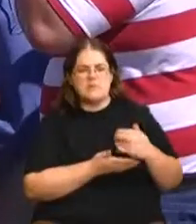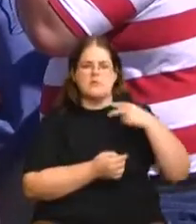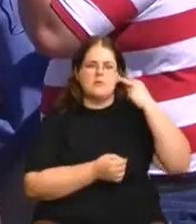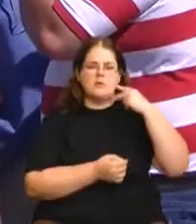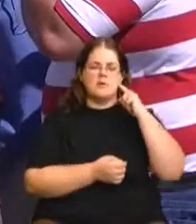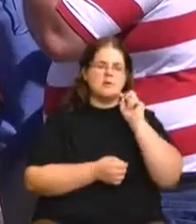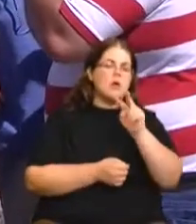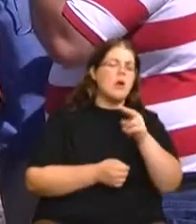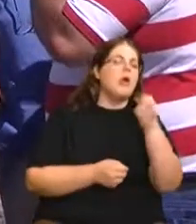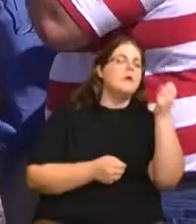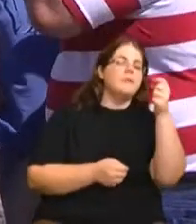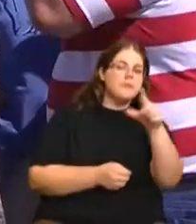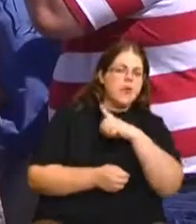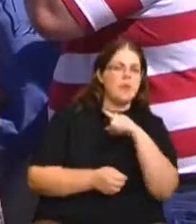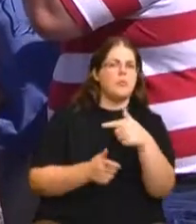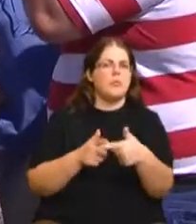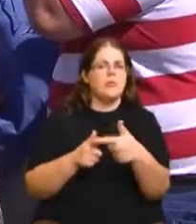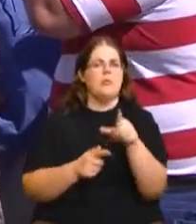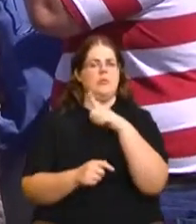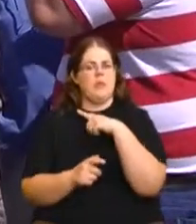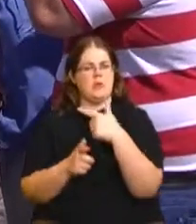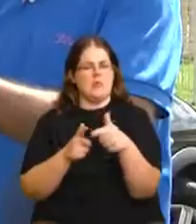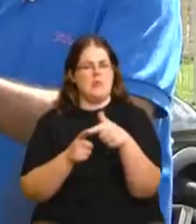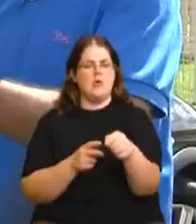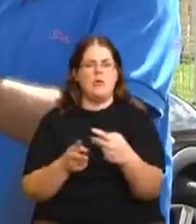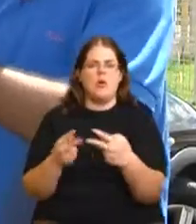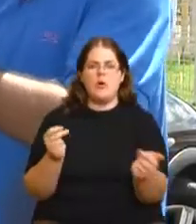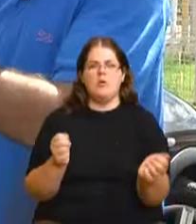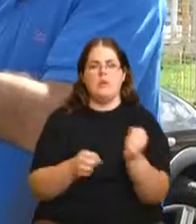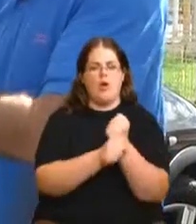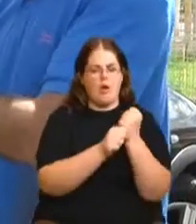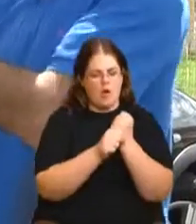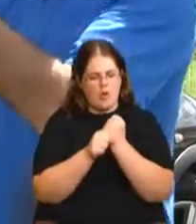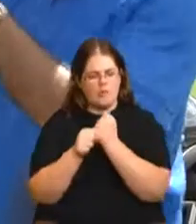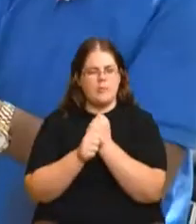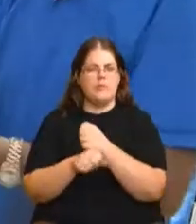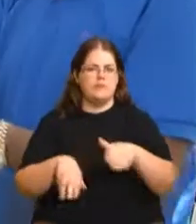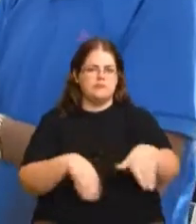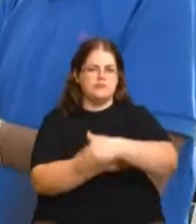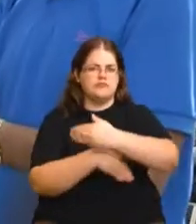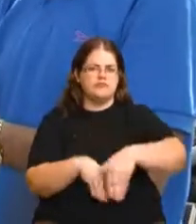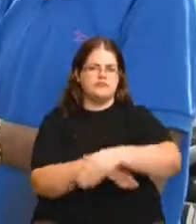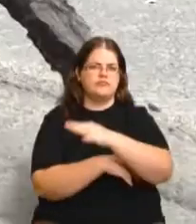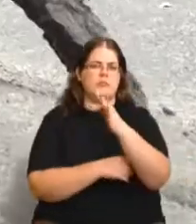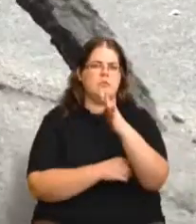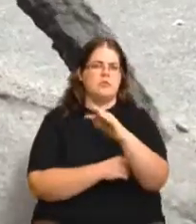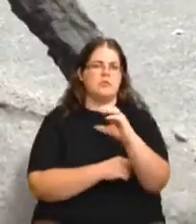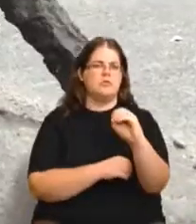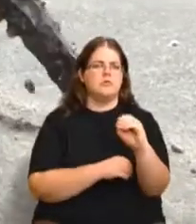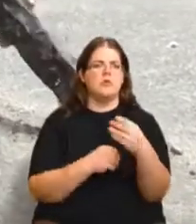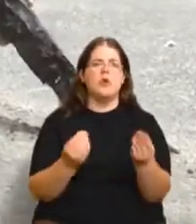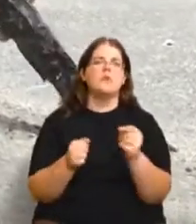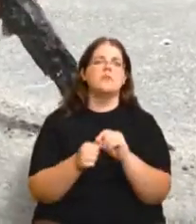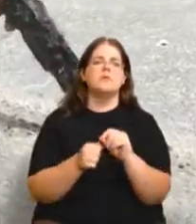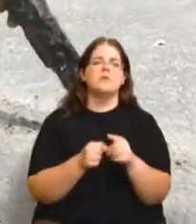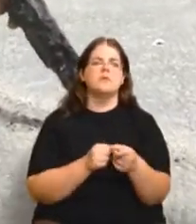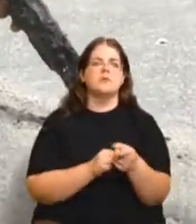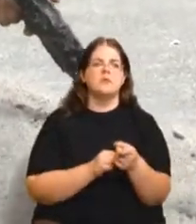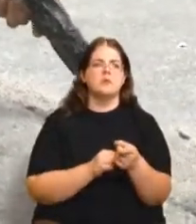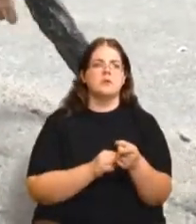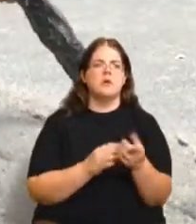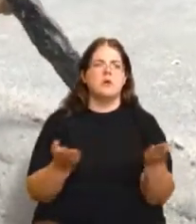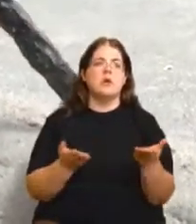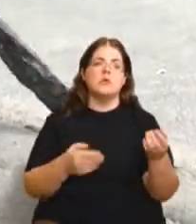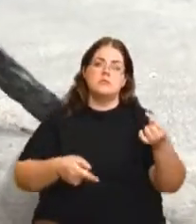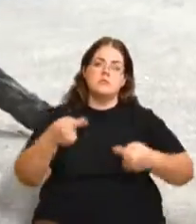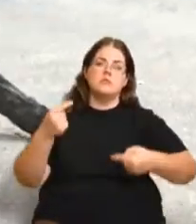visitações, já dizendo que tinha um problema nas obras executadas, na obra executada na Avenida Fernando Osório, mas a coisa foi se